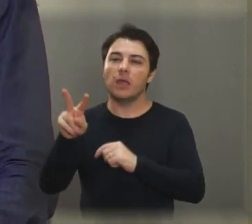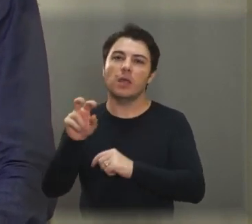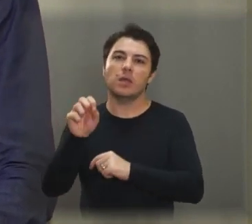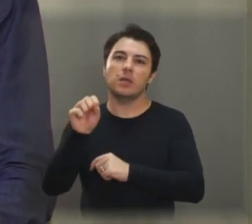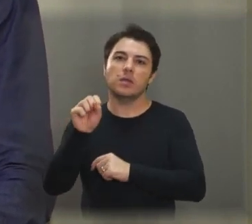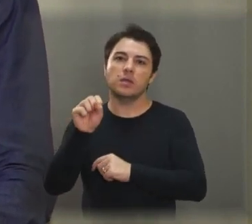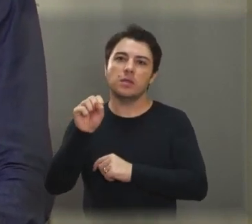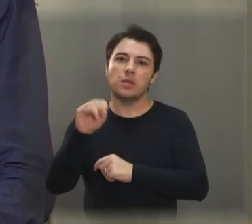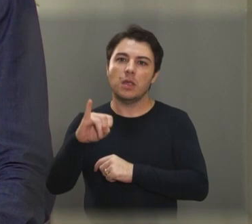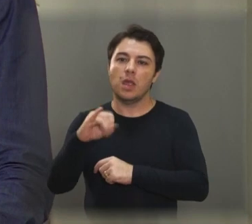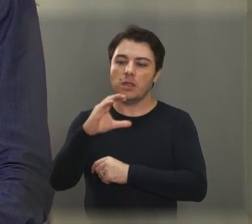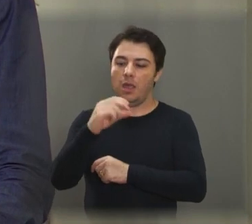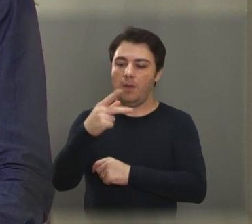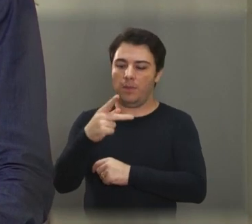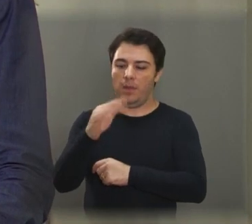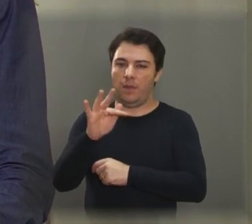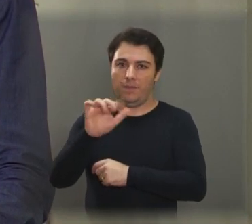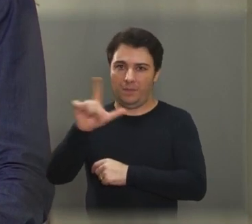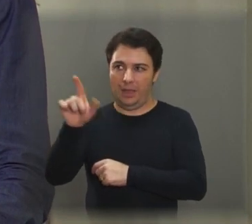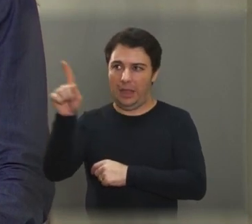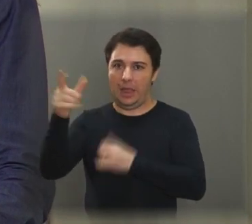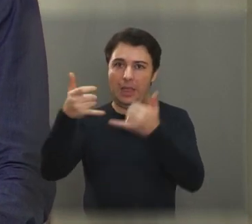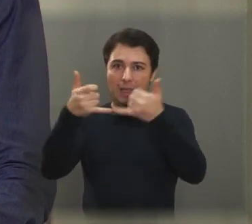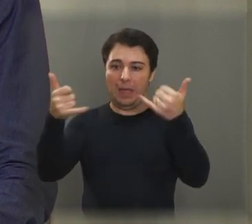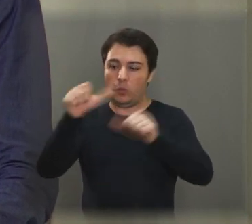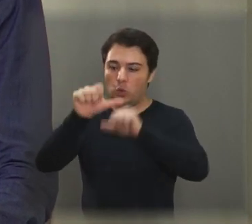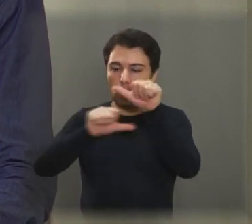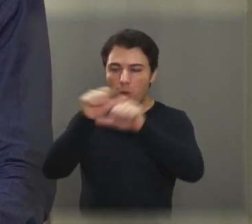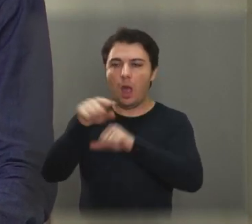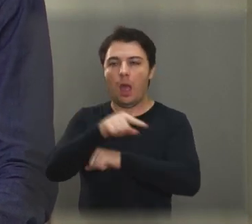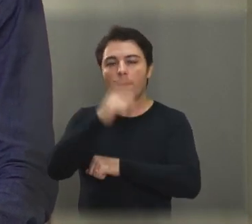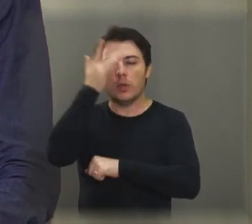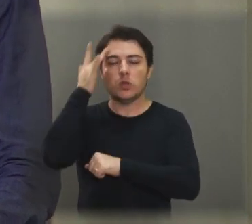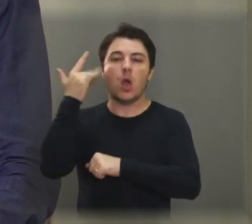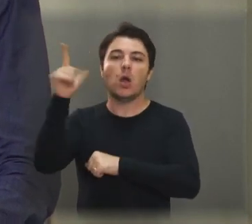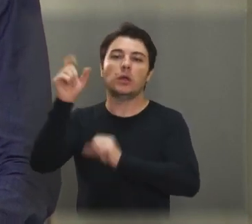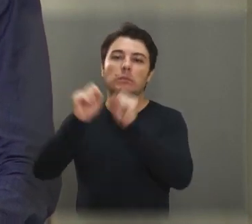Após a execução de obras PFL e fazer a readequação desses cabos